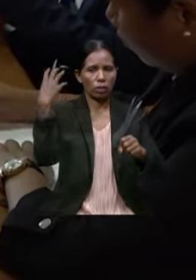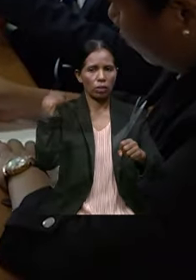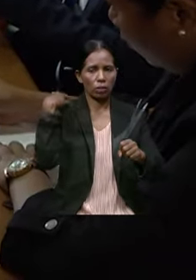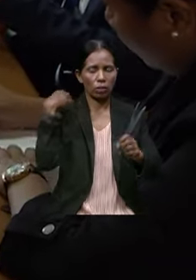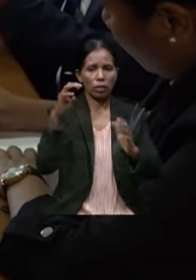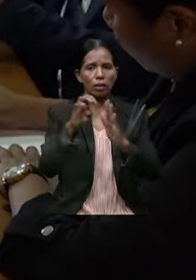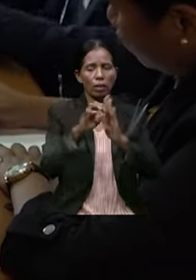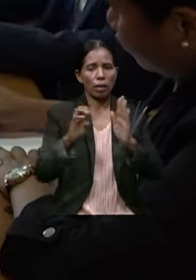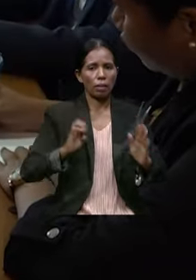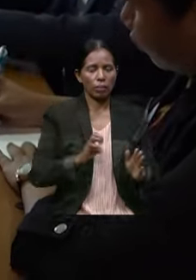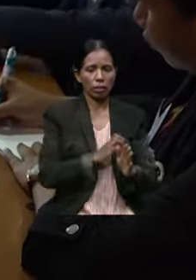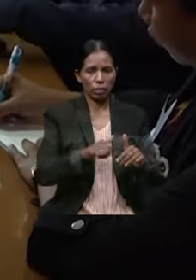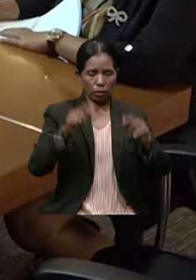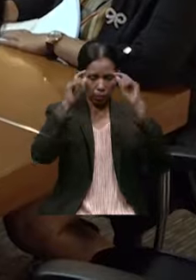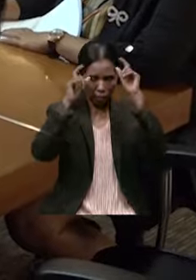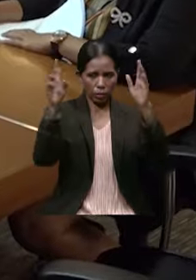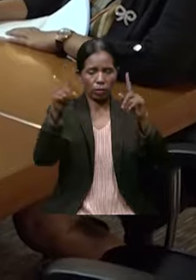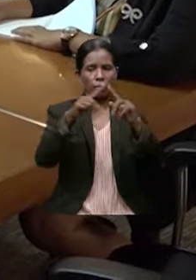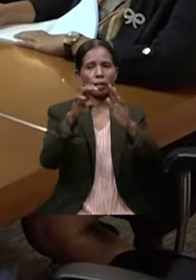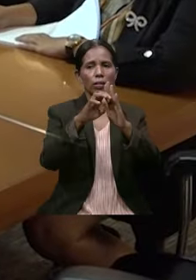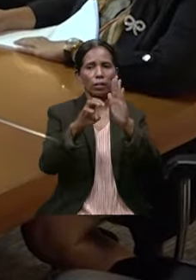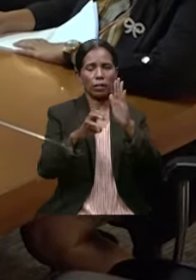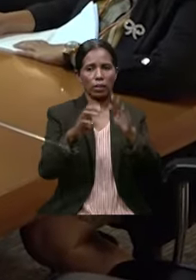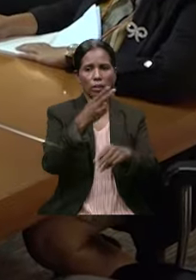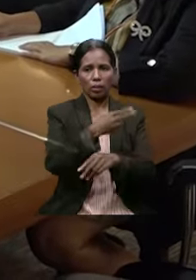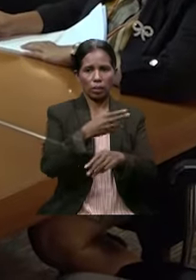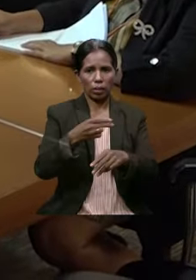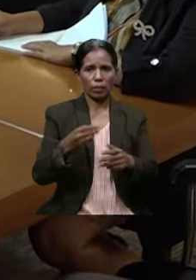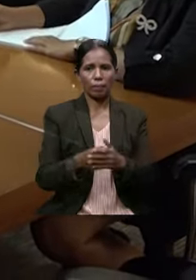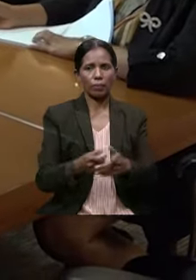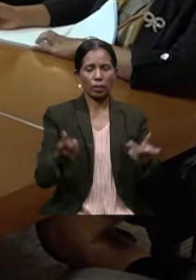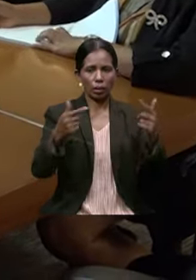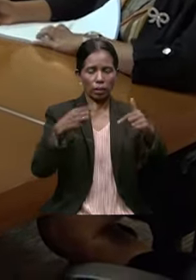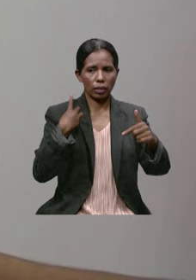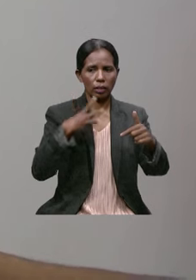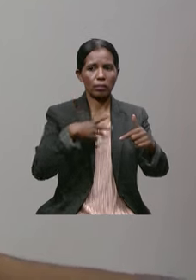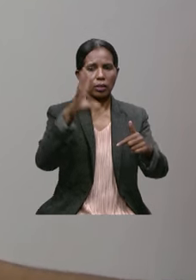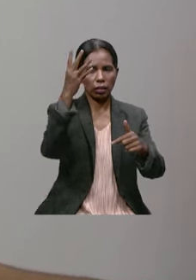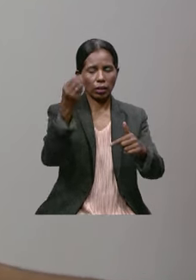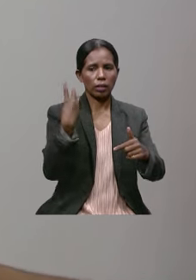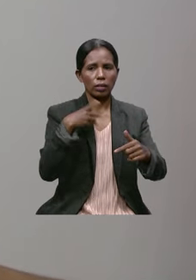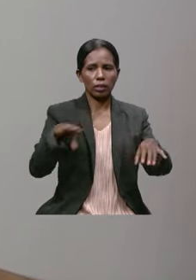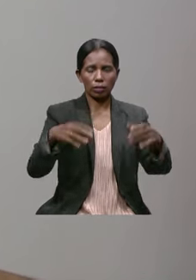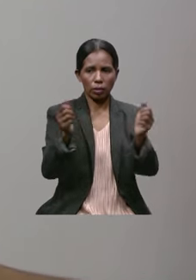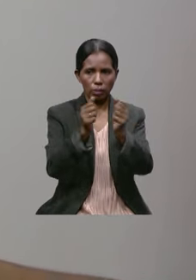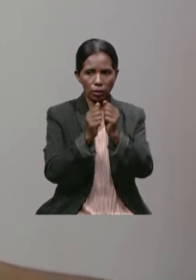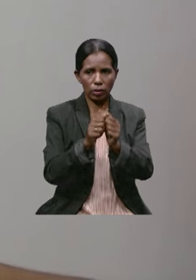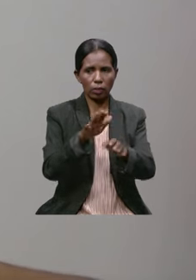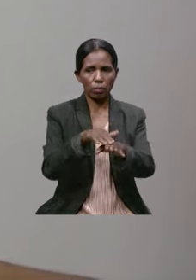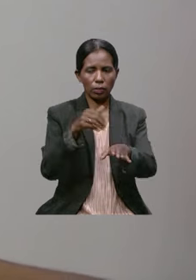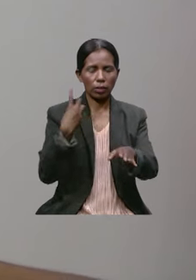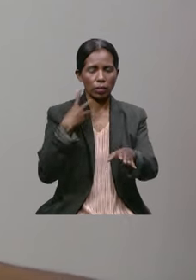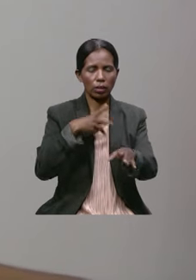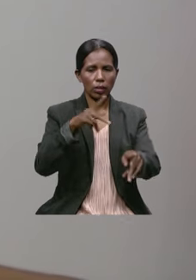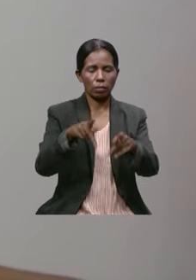embaixada Timor-Leste ba Indonésia iha Jakarta Pusat. Mai ini ya destaka ya Jakarta, primero at servisu maka kara kumbida mo sitene